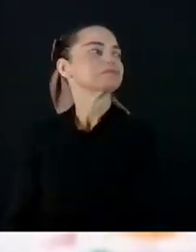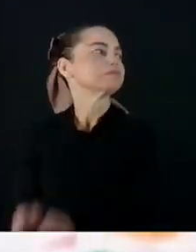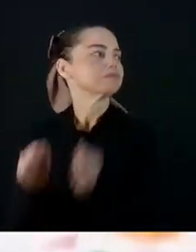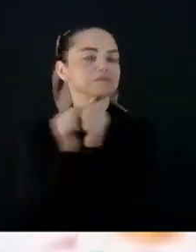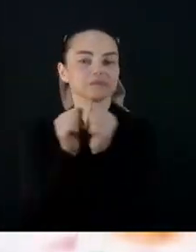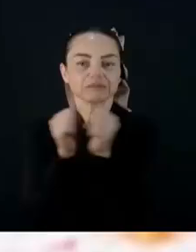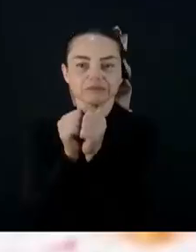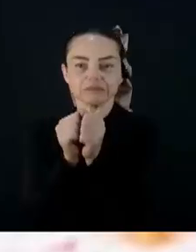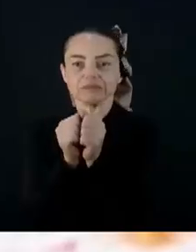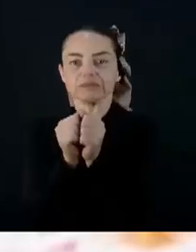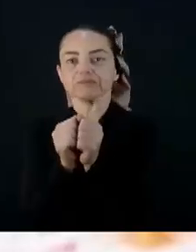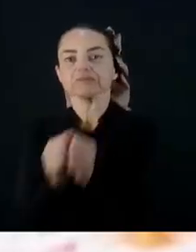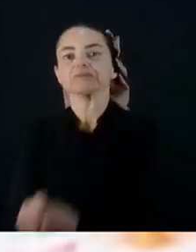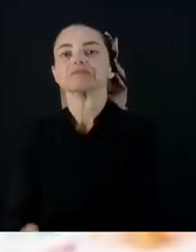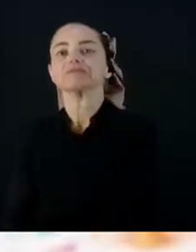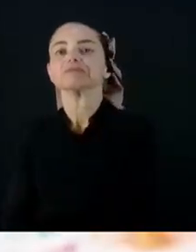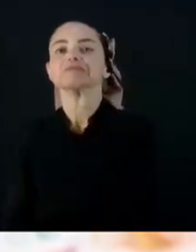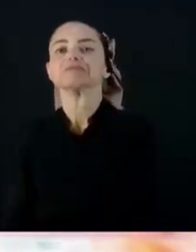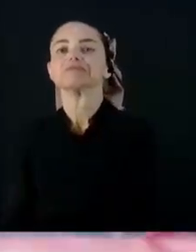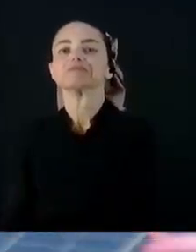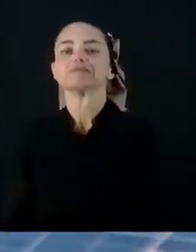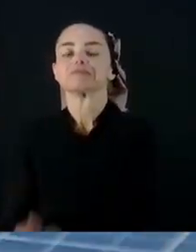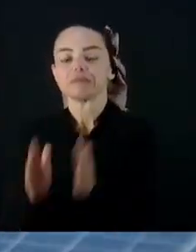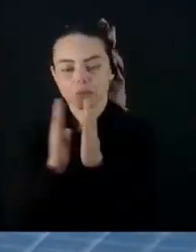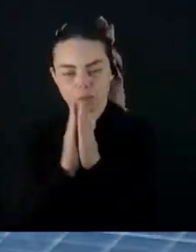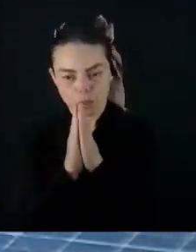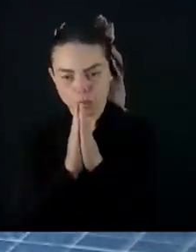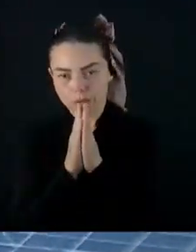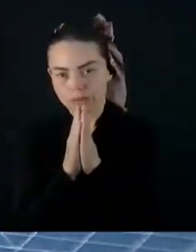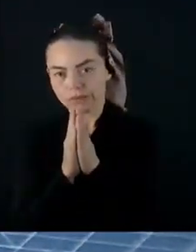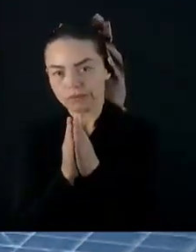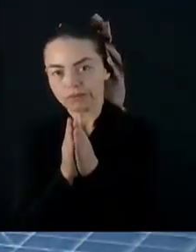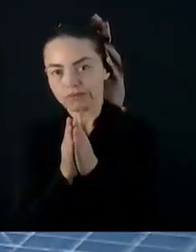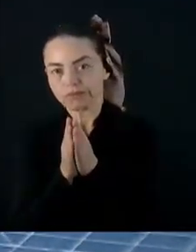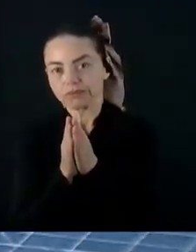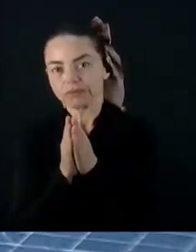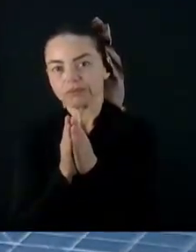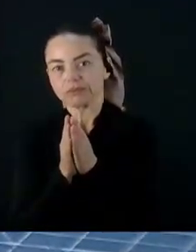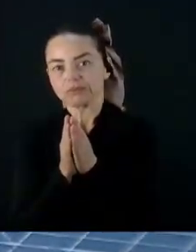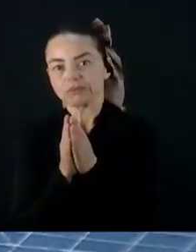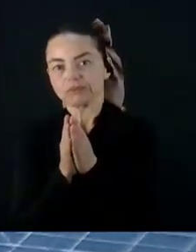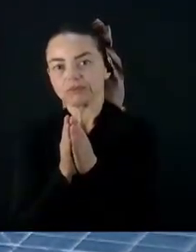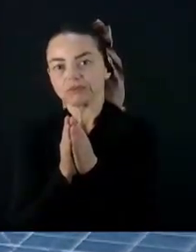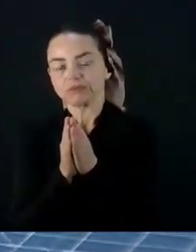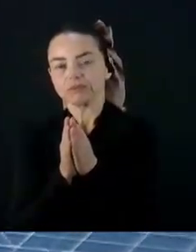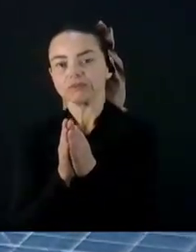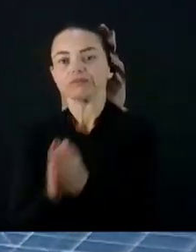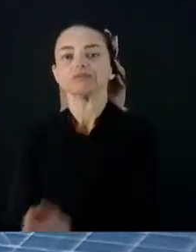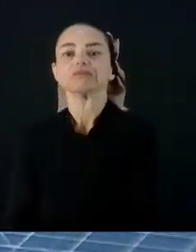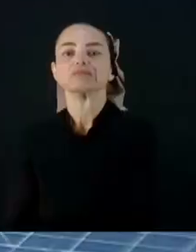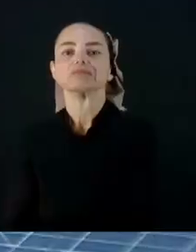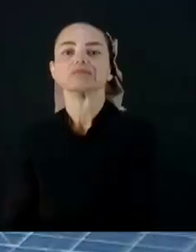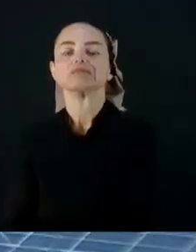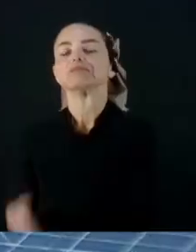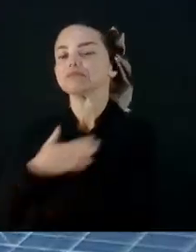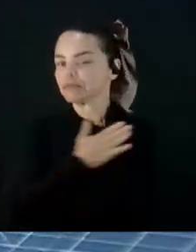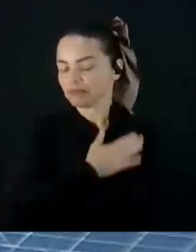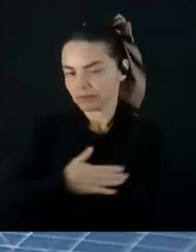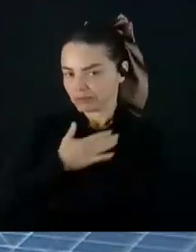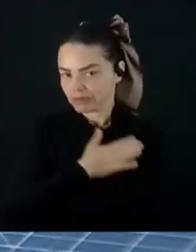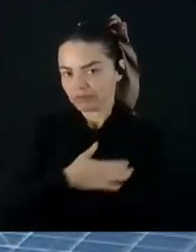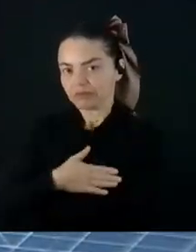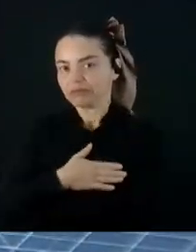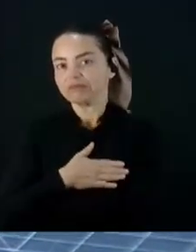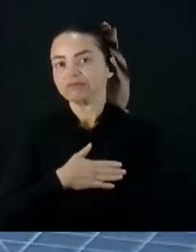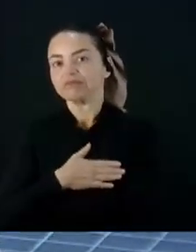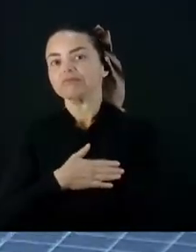a lateral aqui da costura. Se você for deixa tudo para um lado só. Eu gosto de deixar as costuras sempre pro lado do